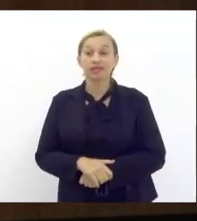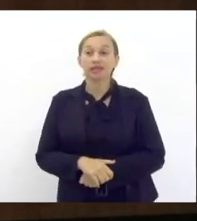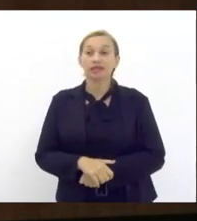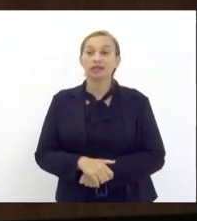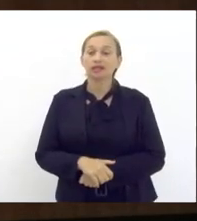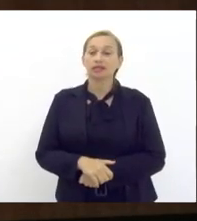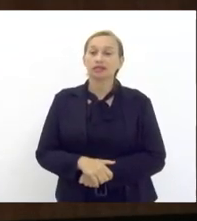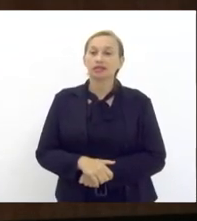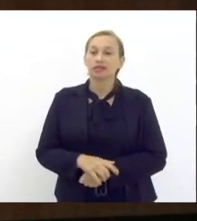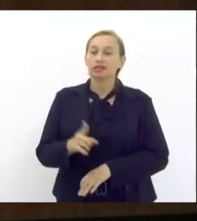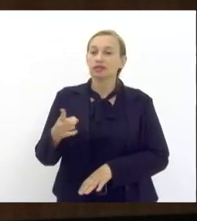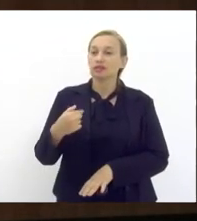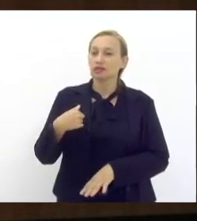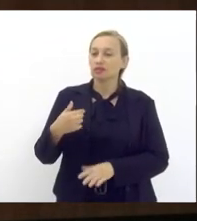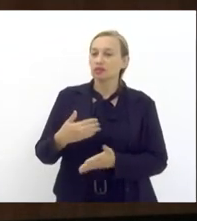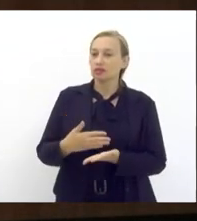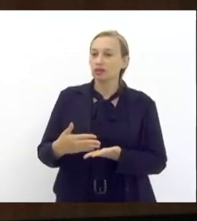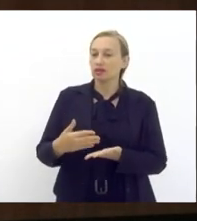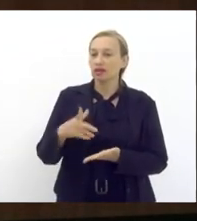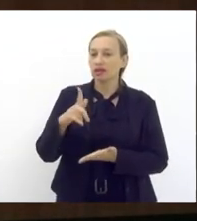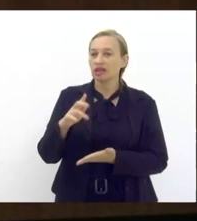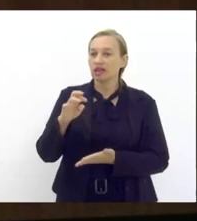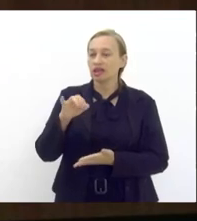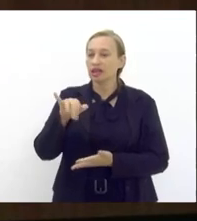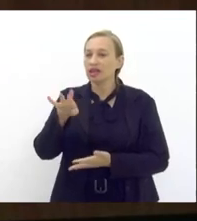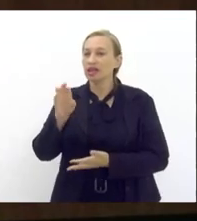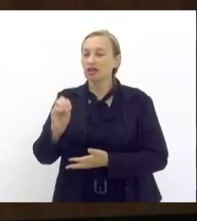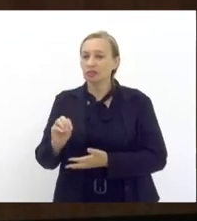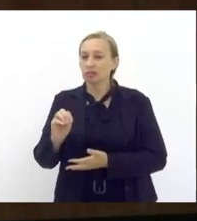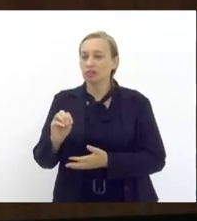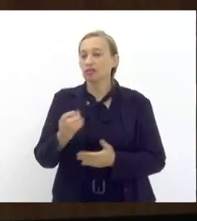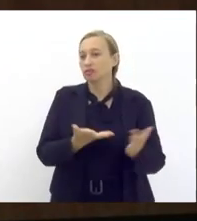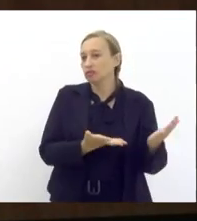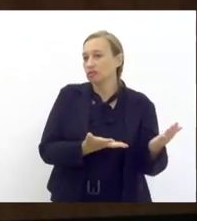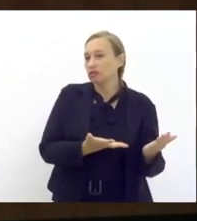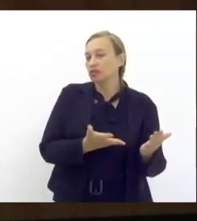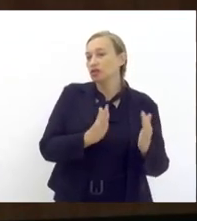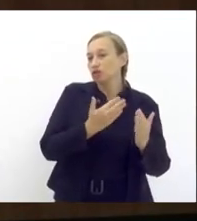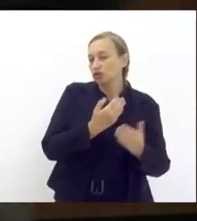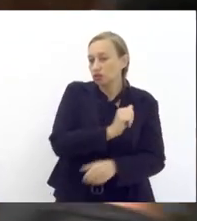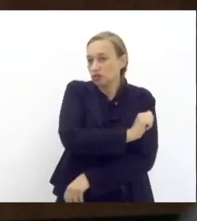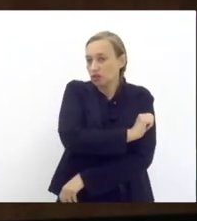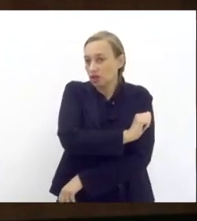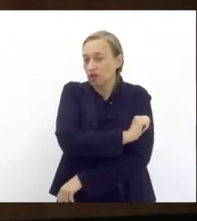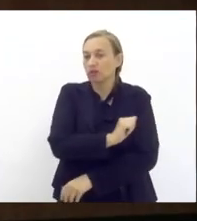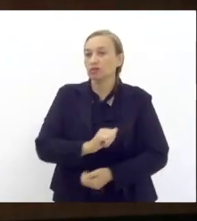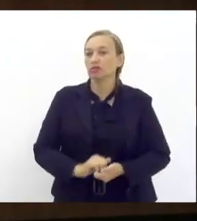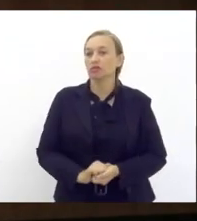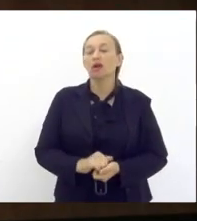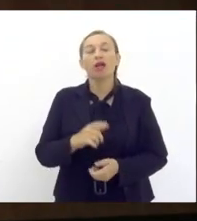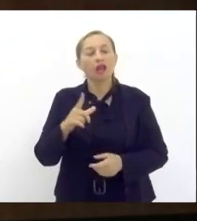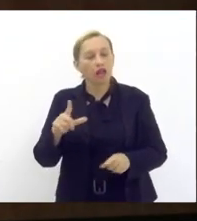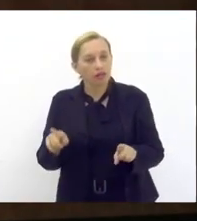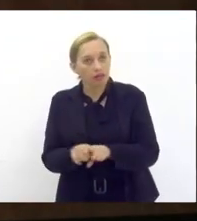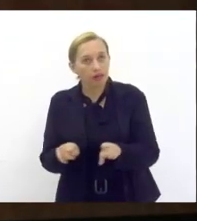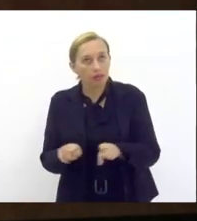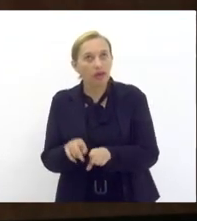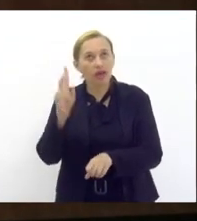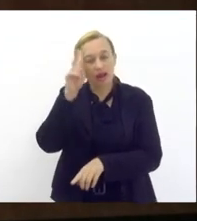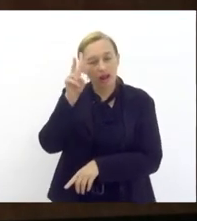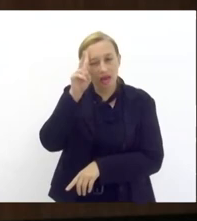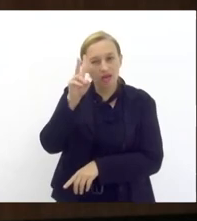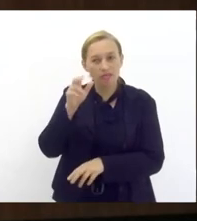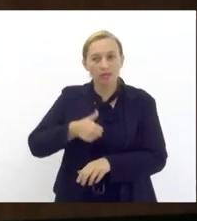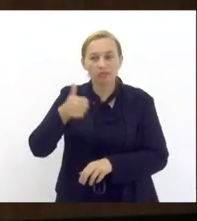quando presidia o Grêmio Estudantil da Escola CJ. Lembro ainda da primeira reunião que Vossa Excelência participou do movimento estudantil, então fico